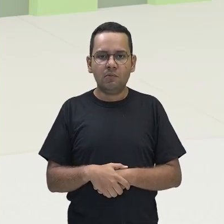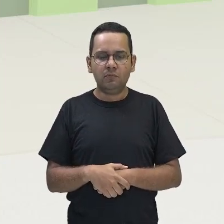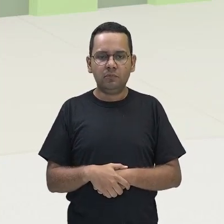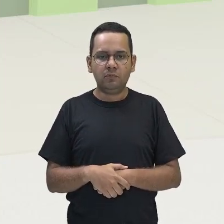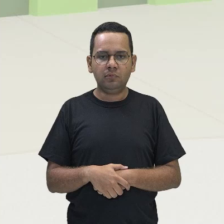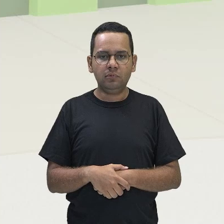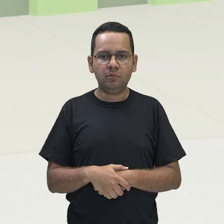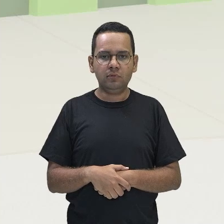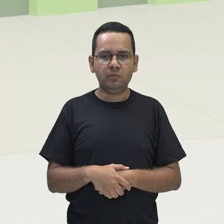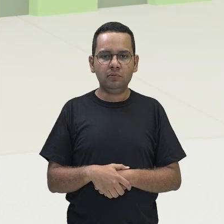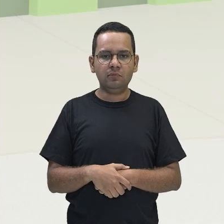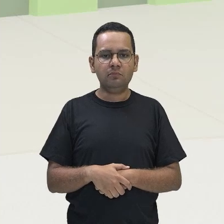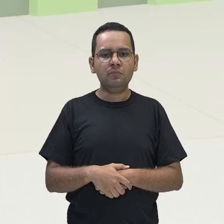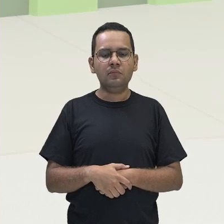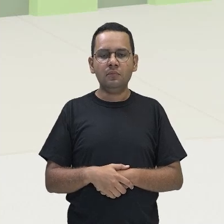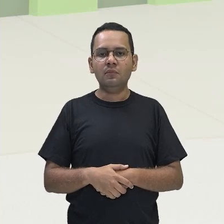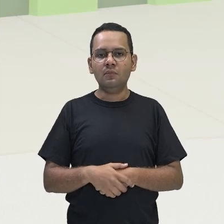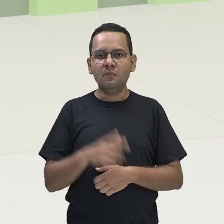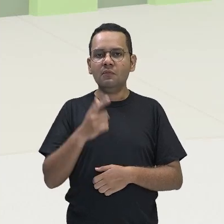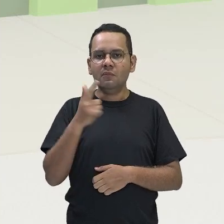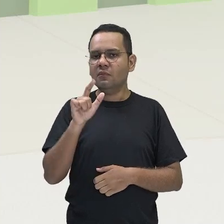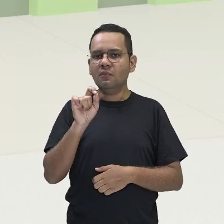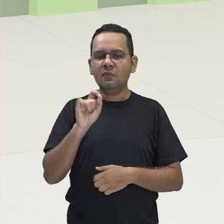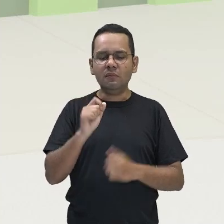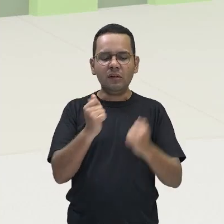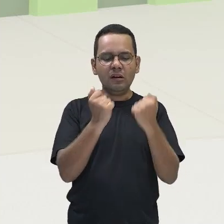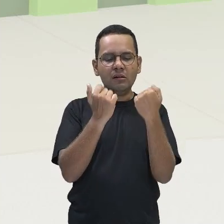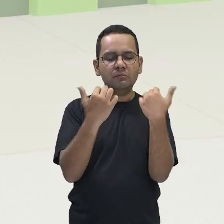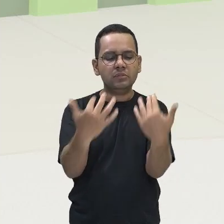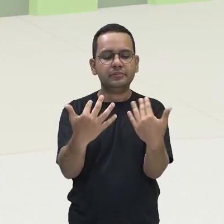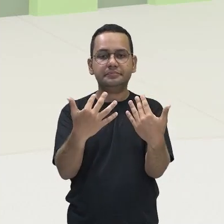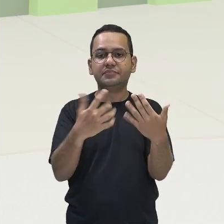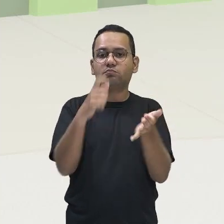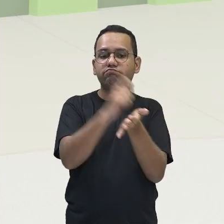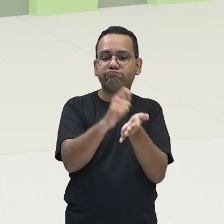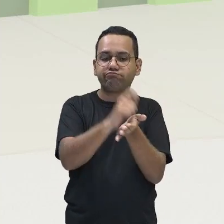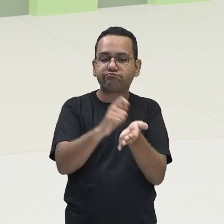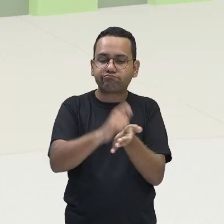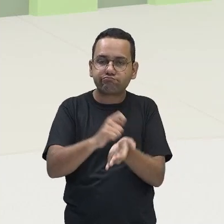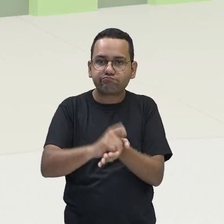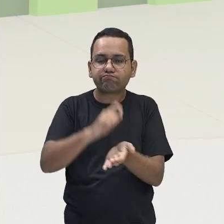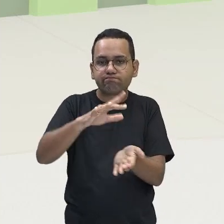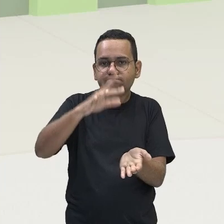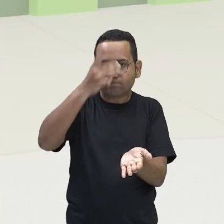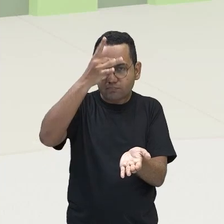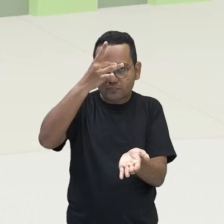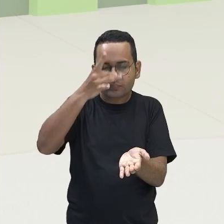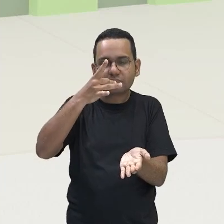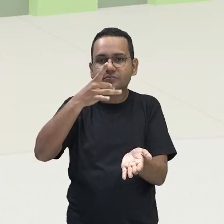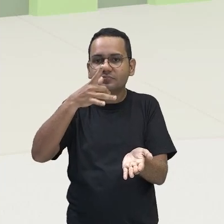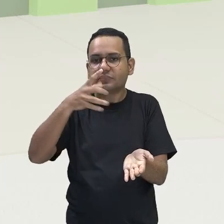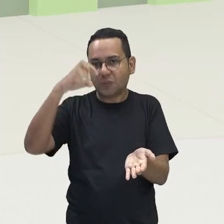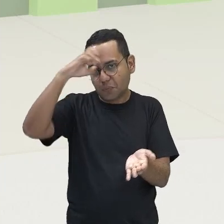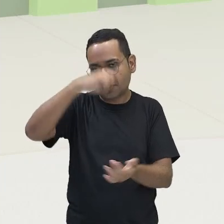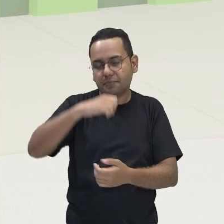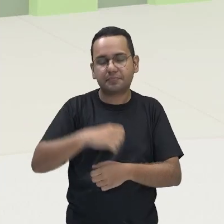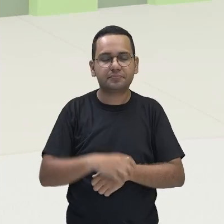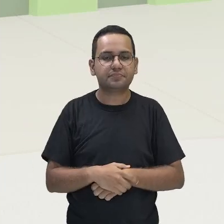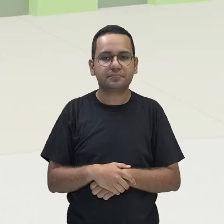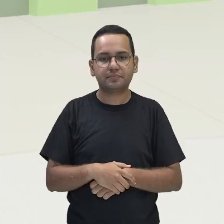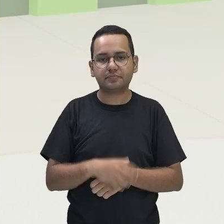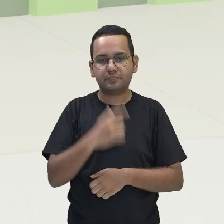e todos os outros estão aqui só observando e aprendendo. Tá? Então,